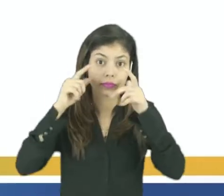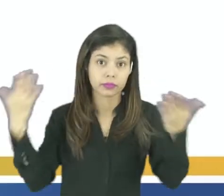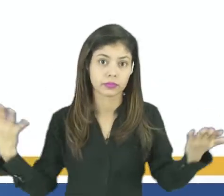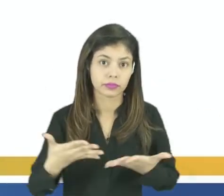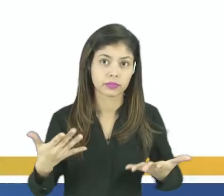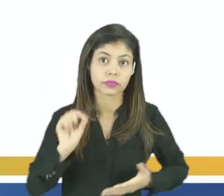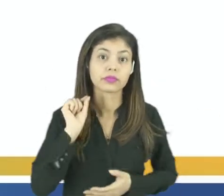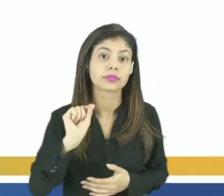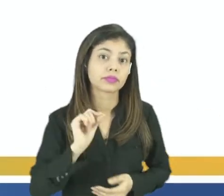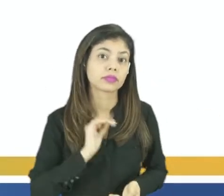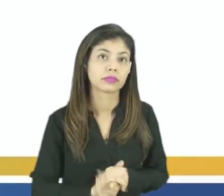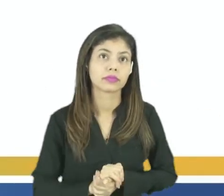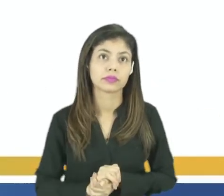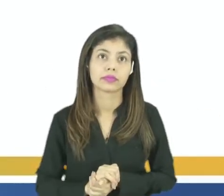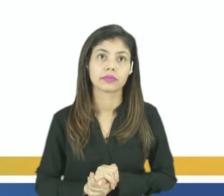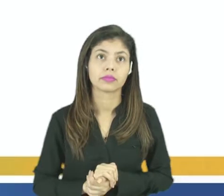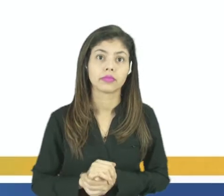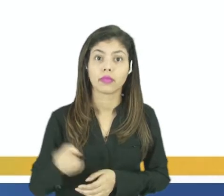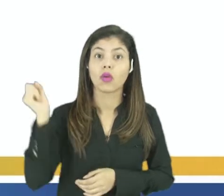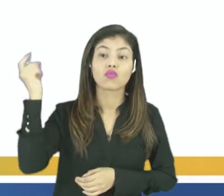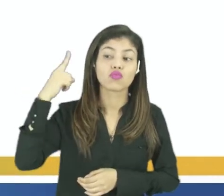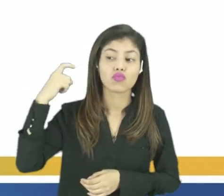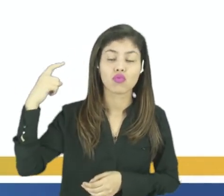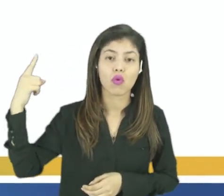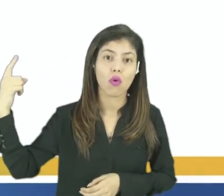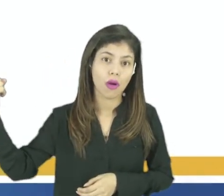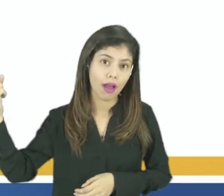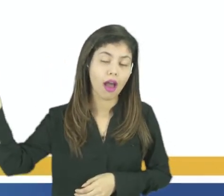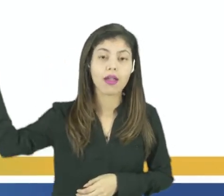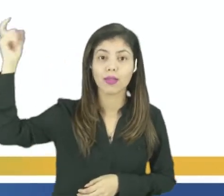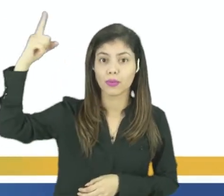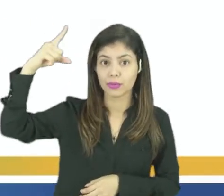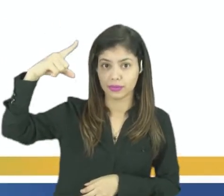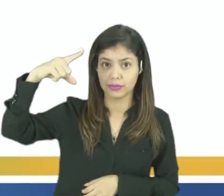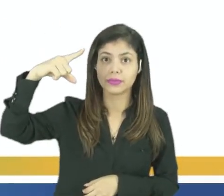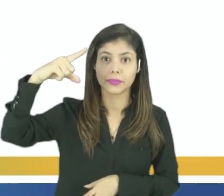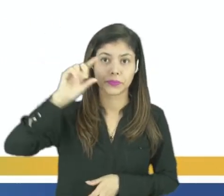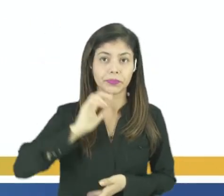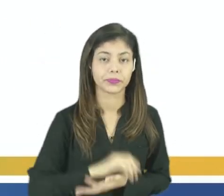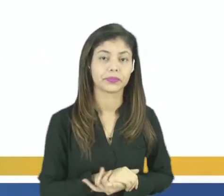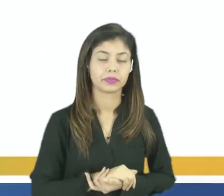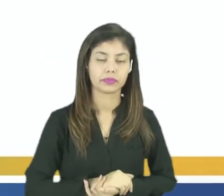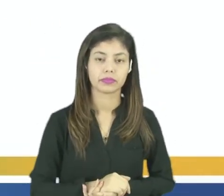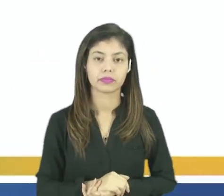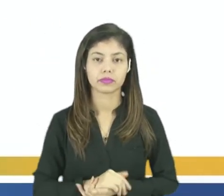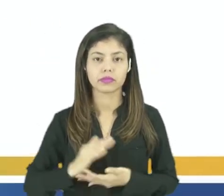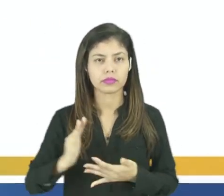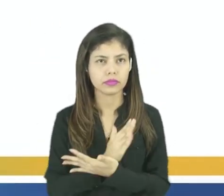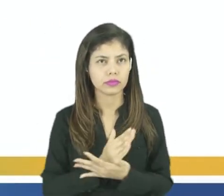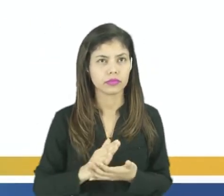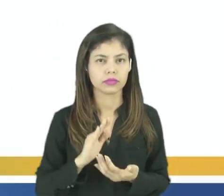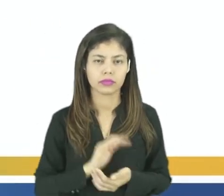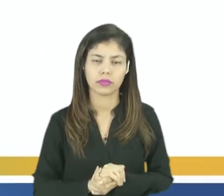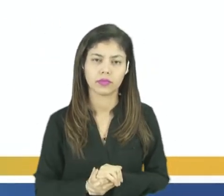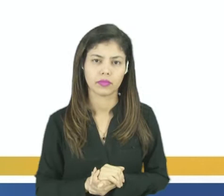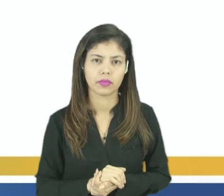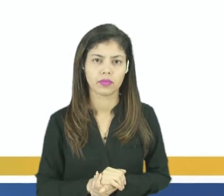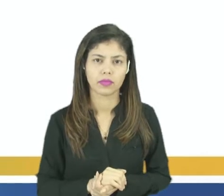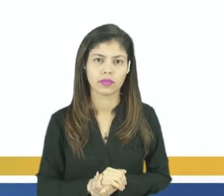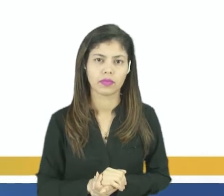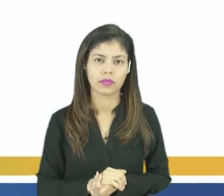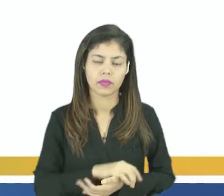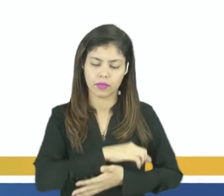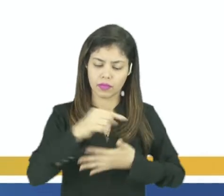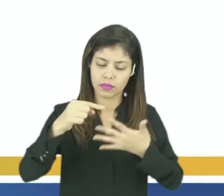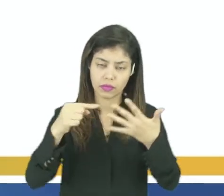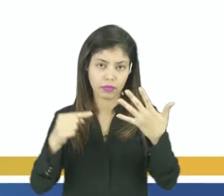é a refração da luz. O som também refrata, e tem alguns fenômenos em relação a isso,